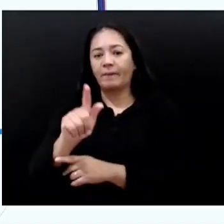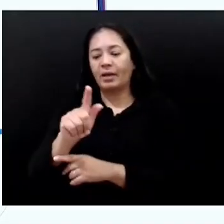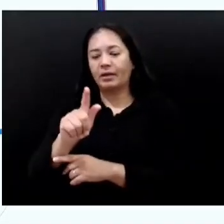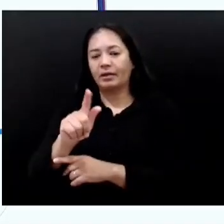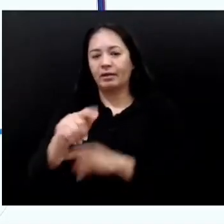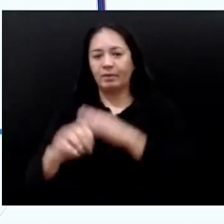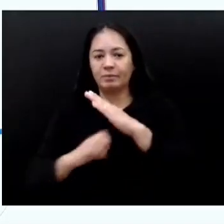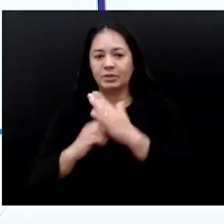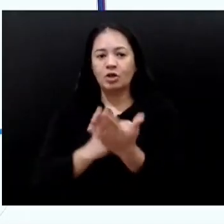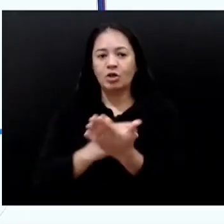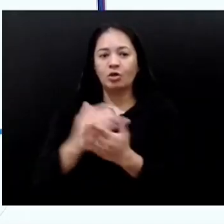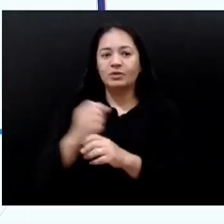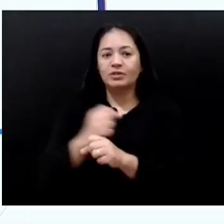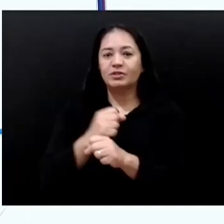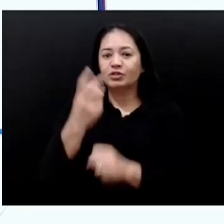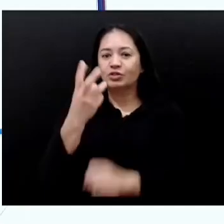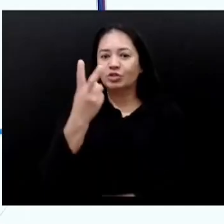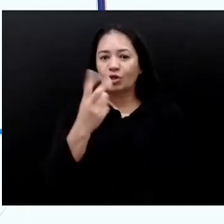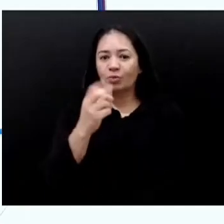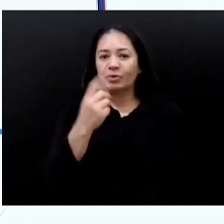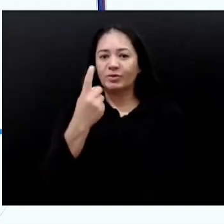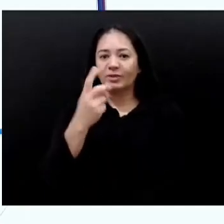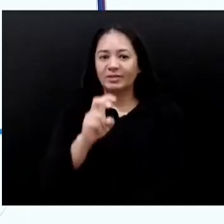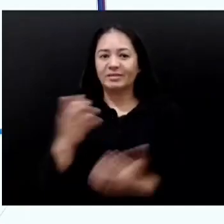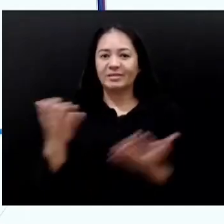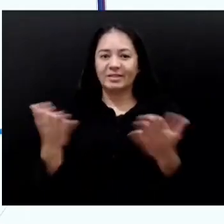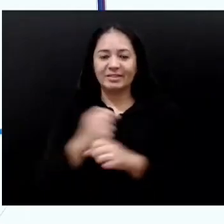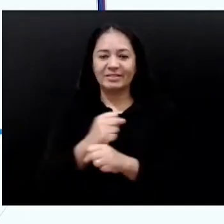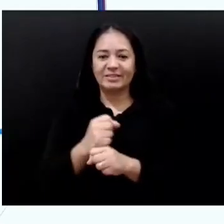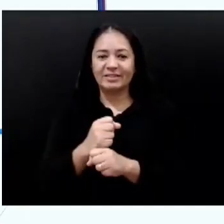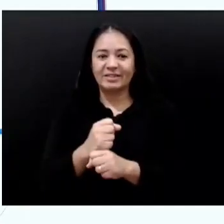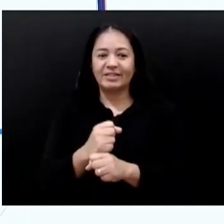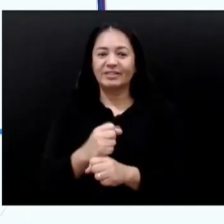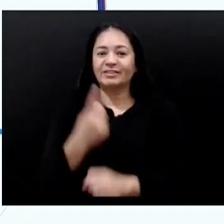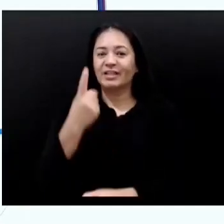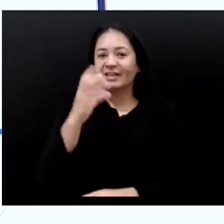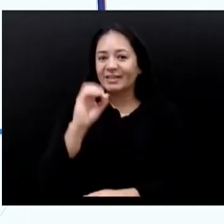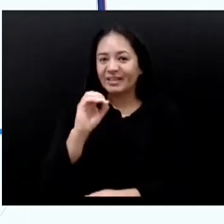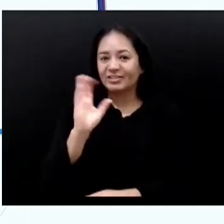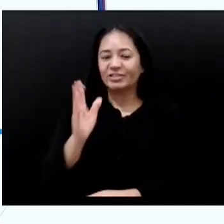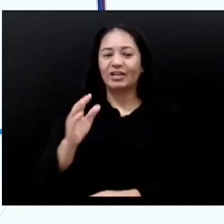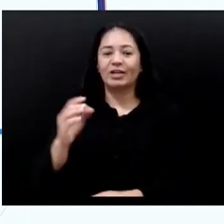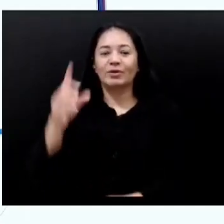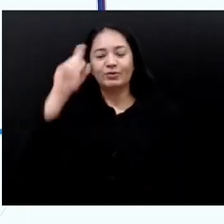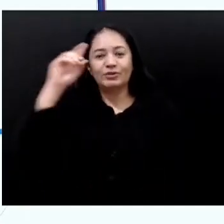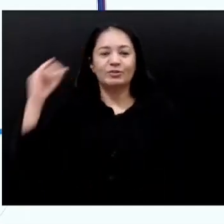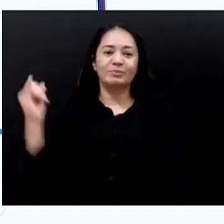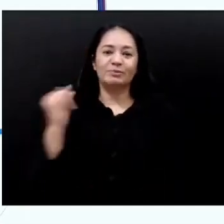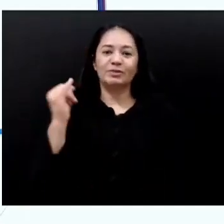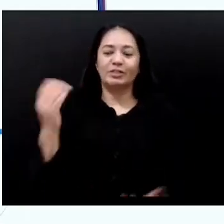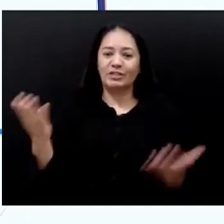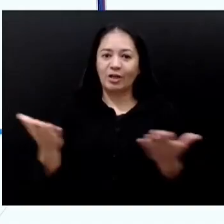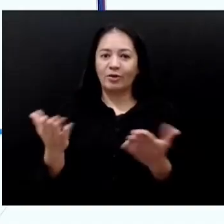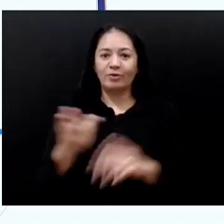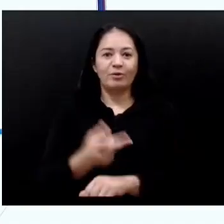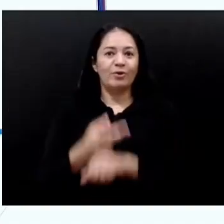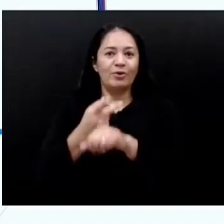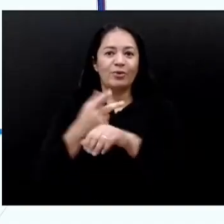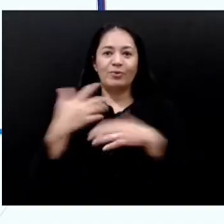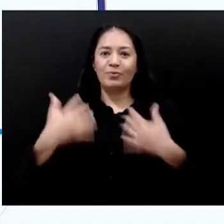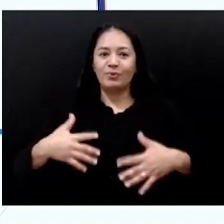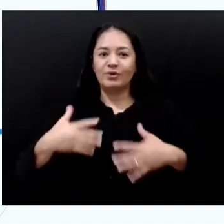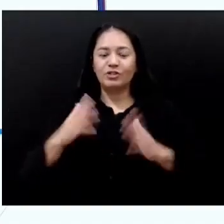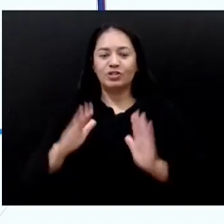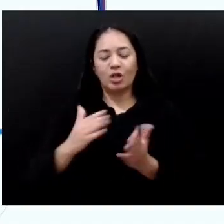10 anos esse ano, é uma data muito importante para nós e mais importante ainda com esse prêmio. Ela nasceu com um intuito